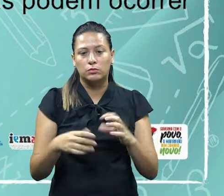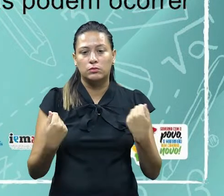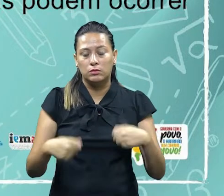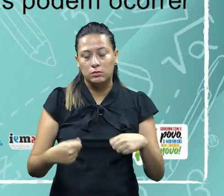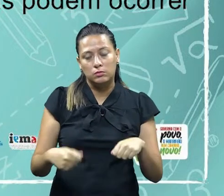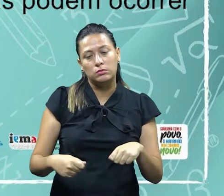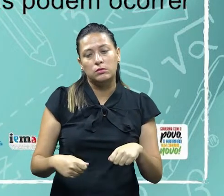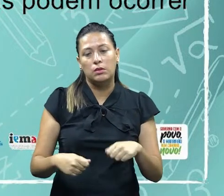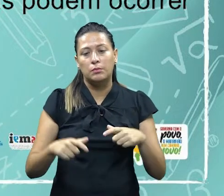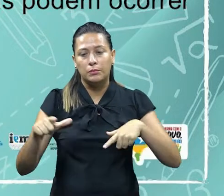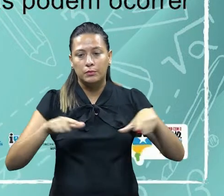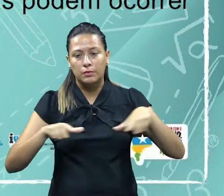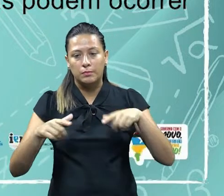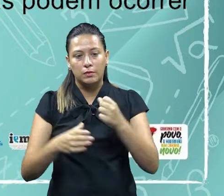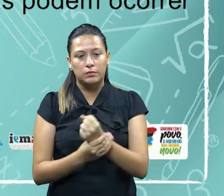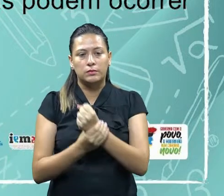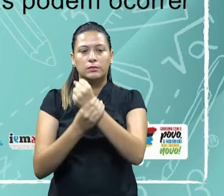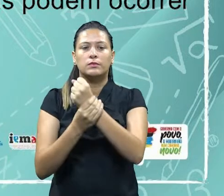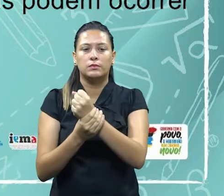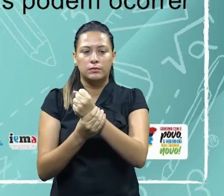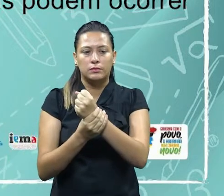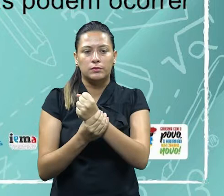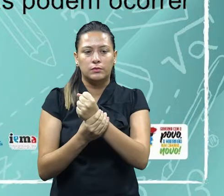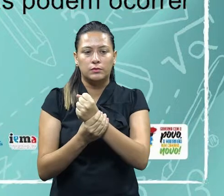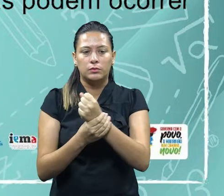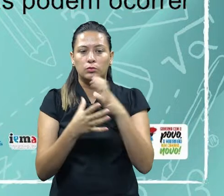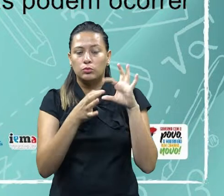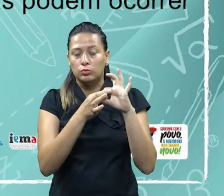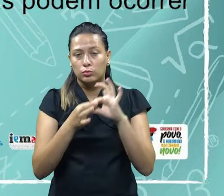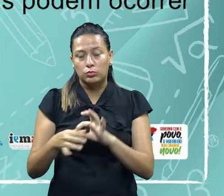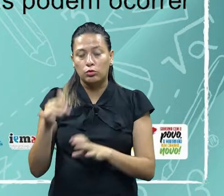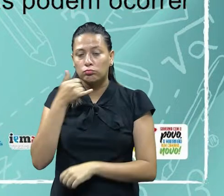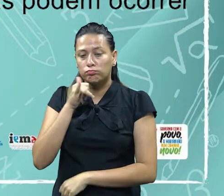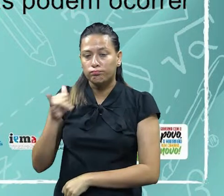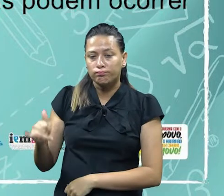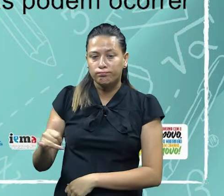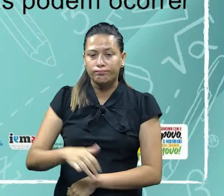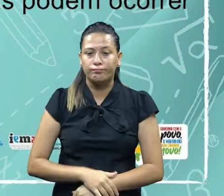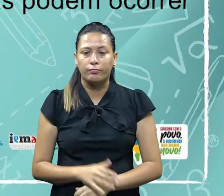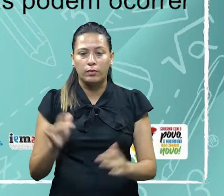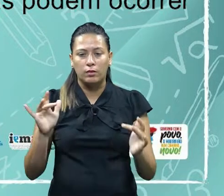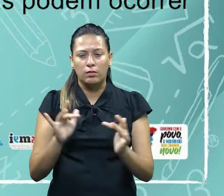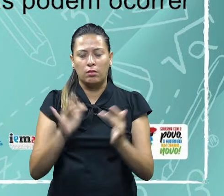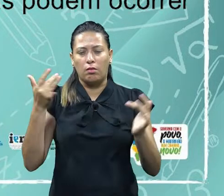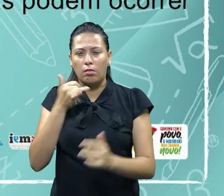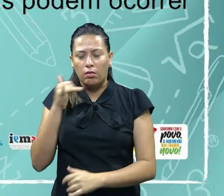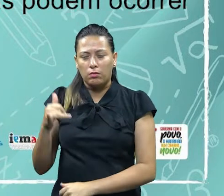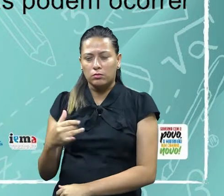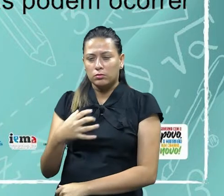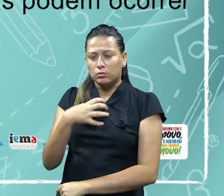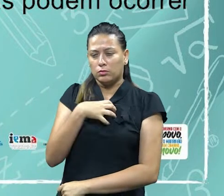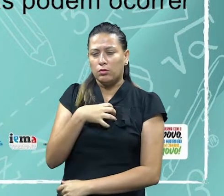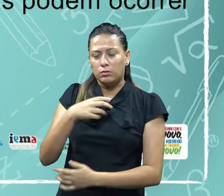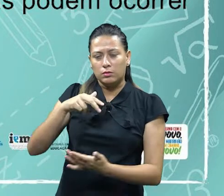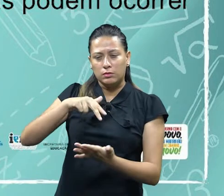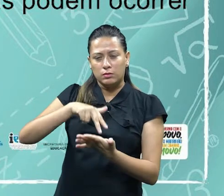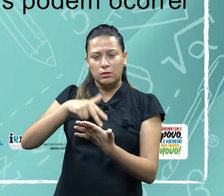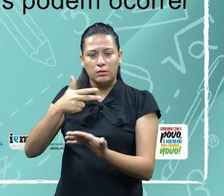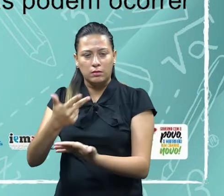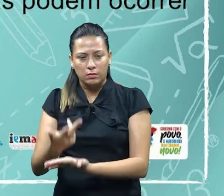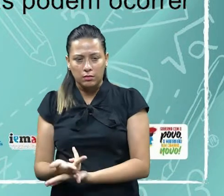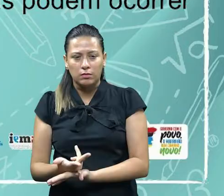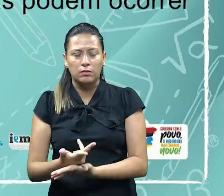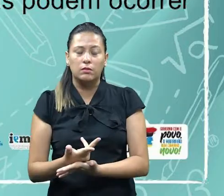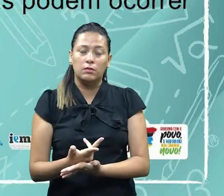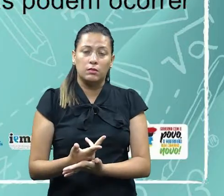trabalho seguro em tarefas que envolvam energia elétrica. Além de choques e quedas, podem ocorrer